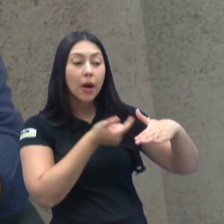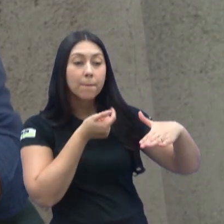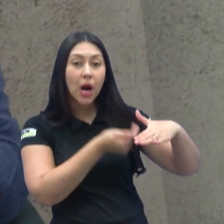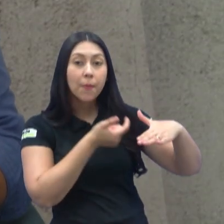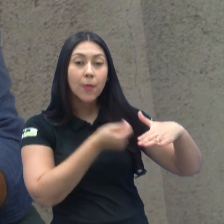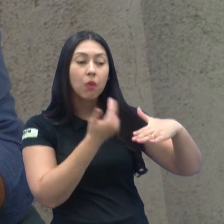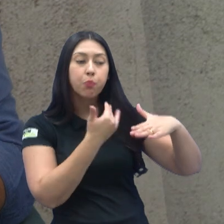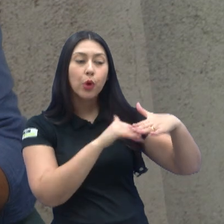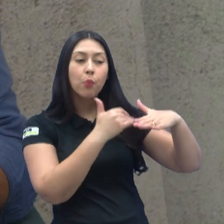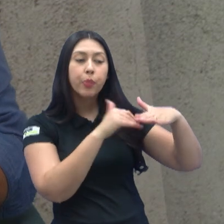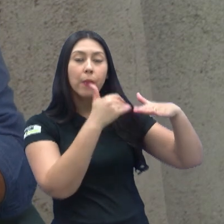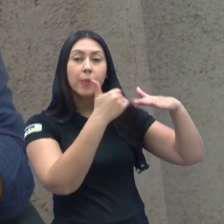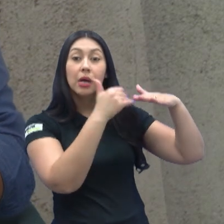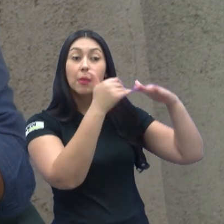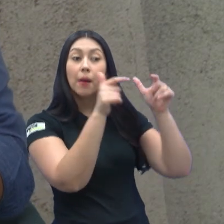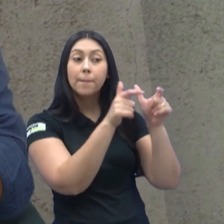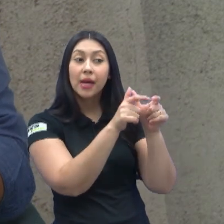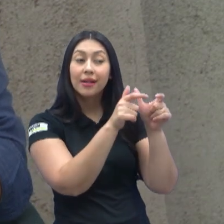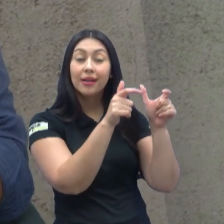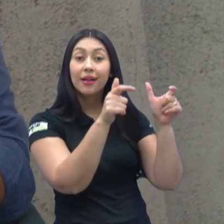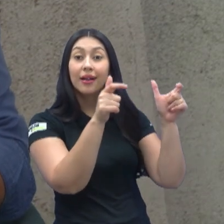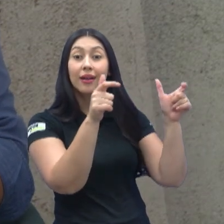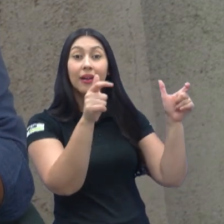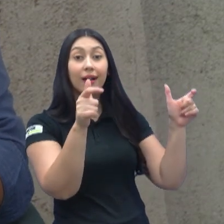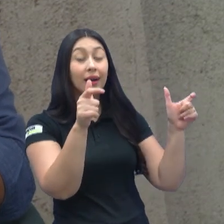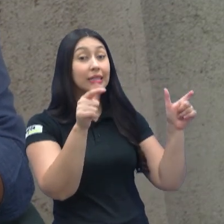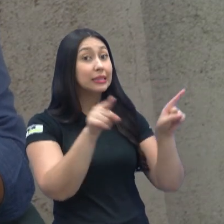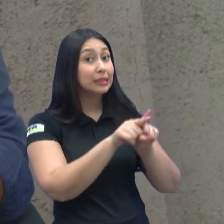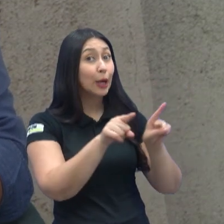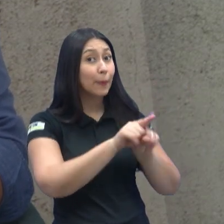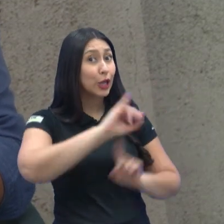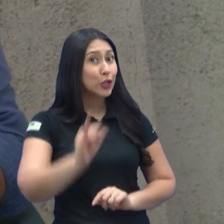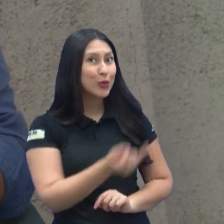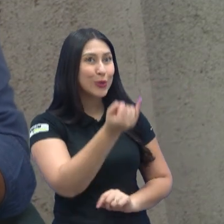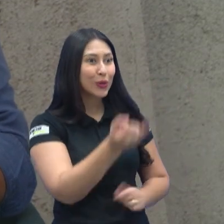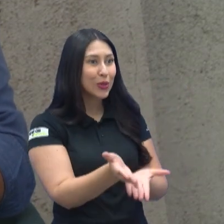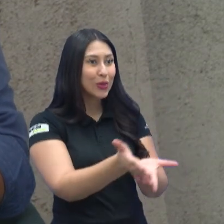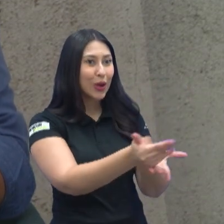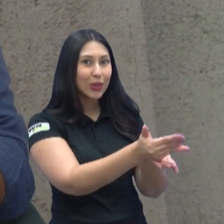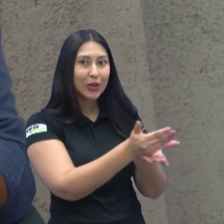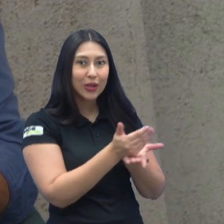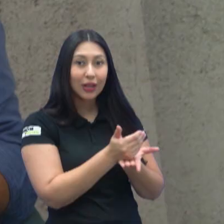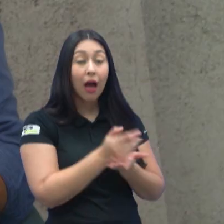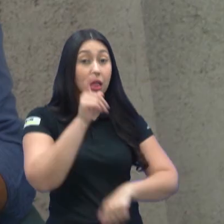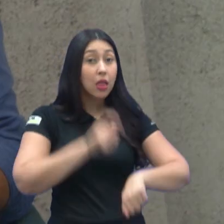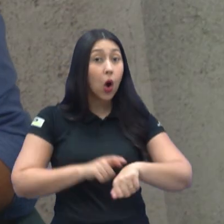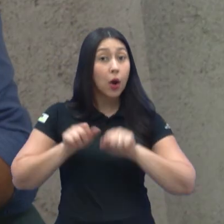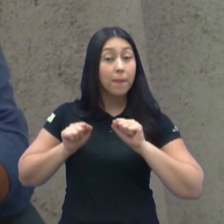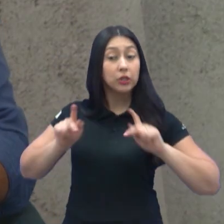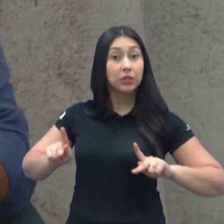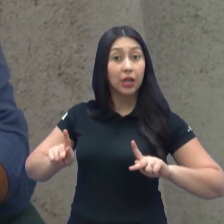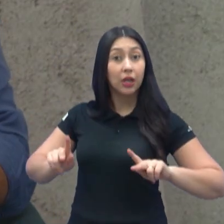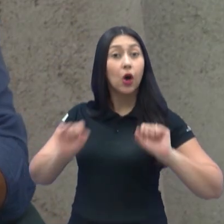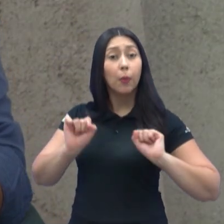esse montante vai crescendo e até rendendo um pouco, viu? Quando aposentar, o colaborador pode